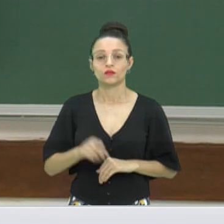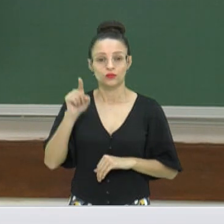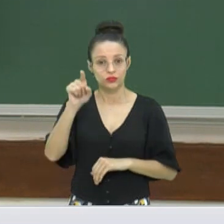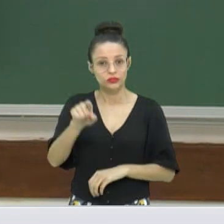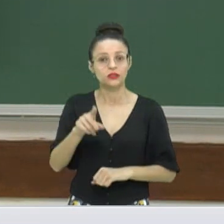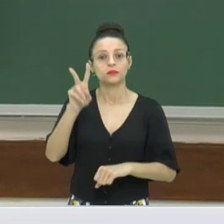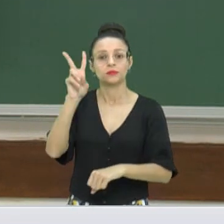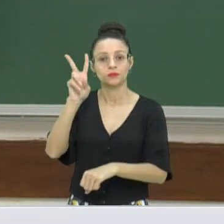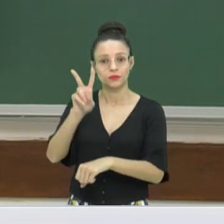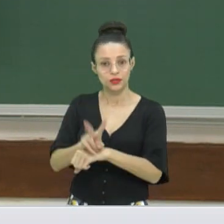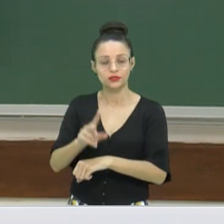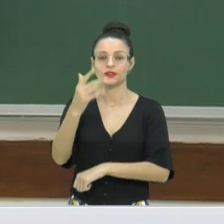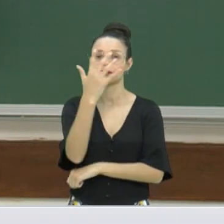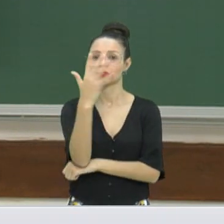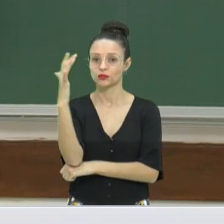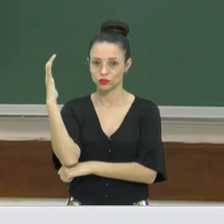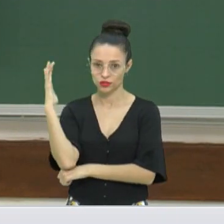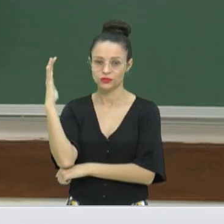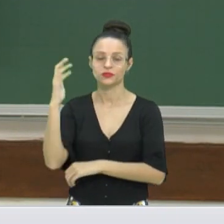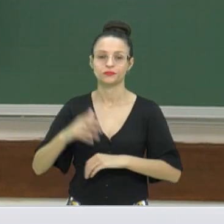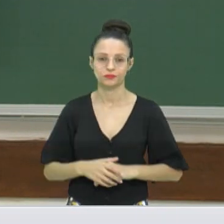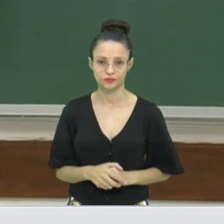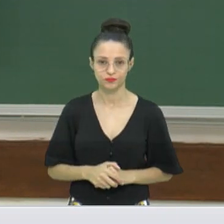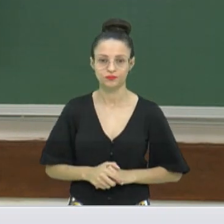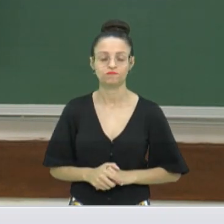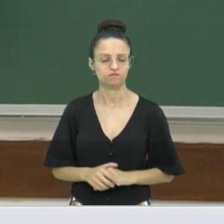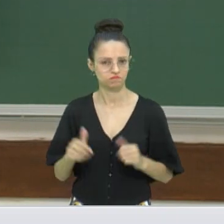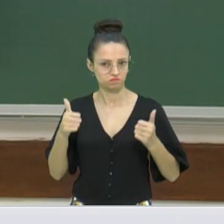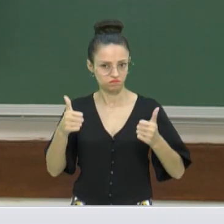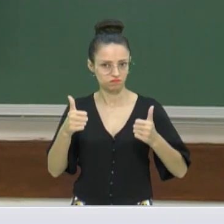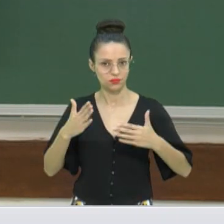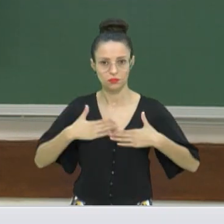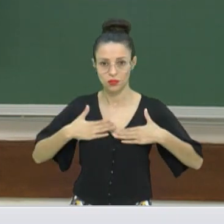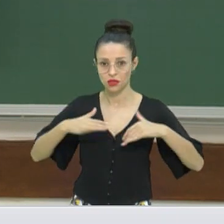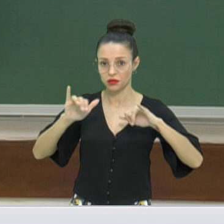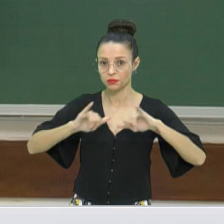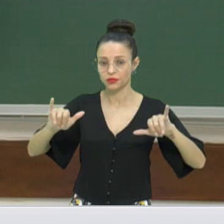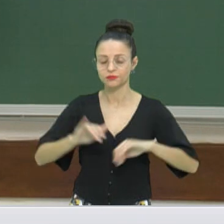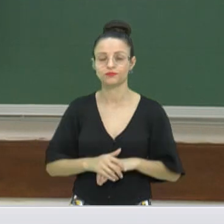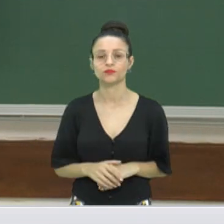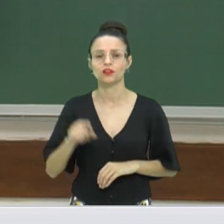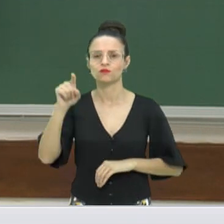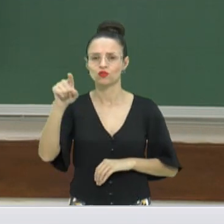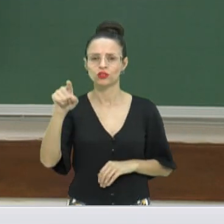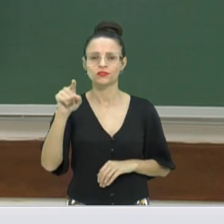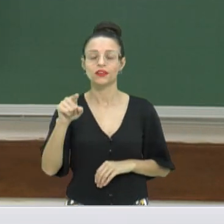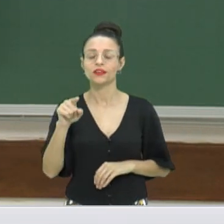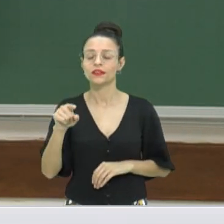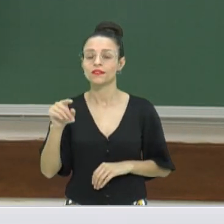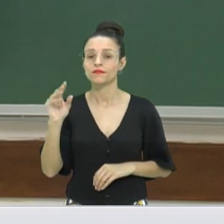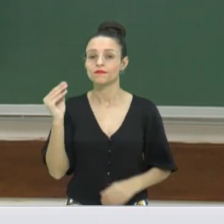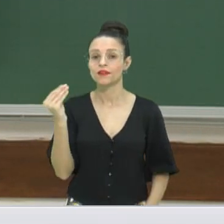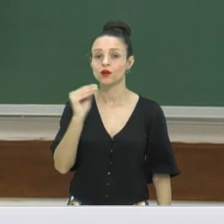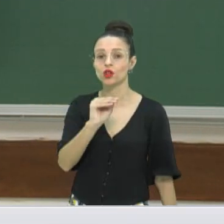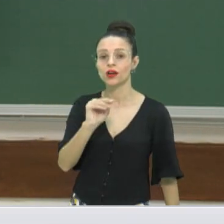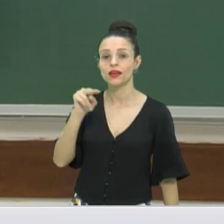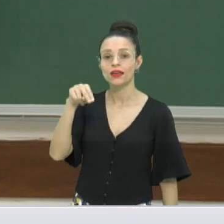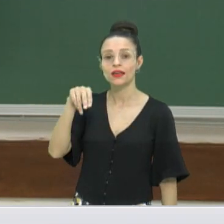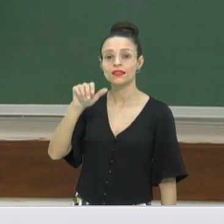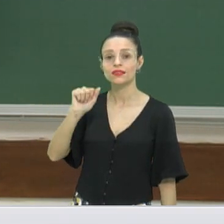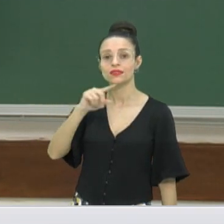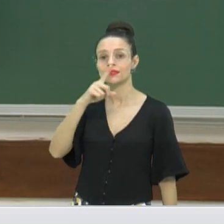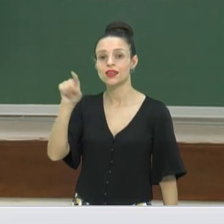preserve a natureza. Tá, essa é a minha campanha. Você vai lá e coloca um não na frente.